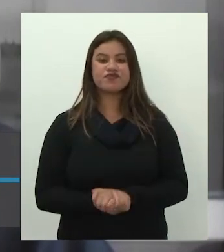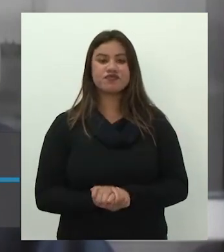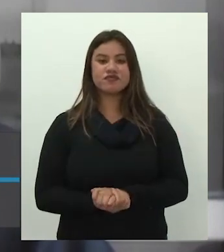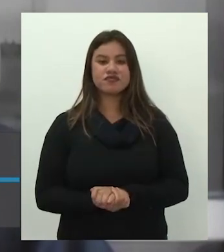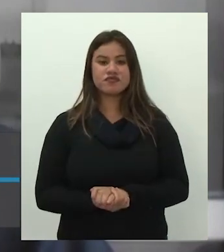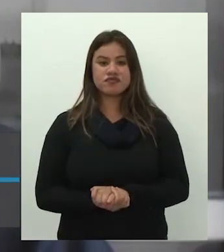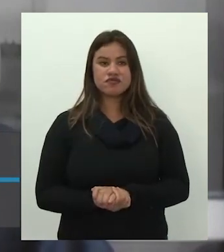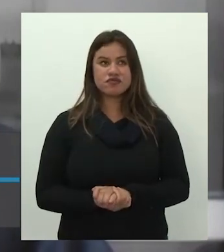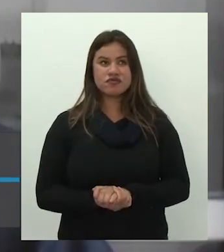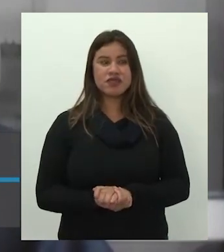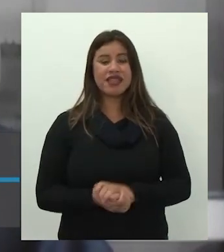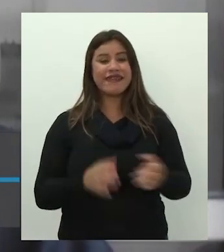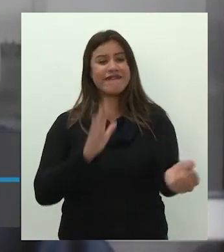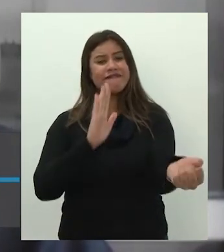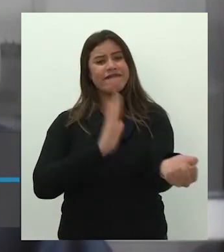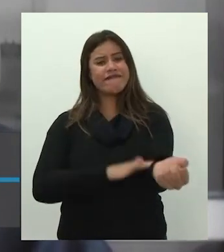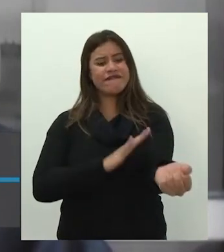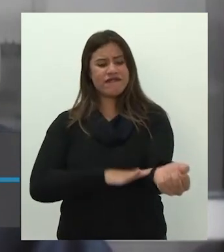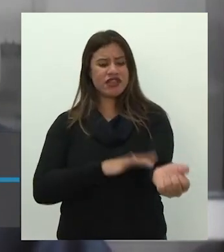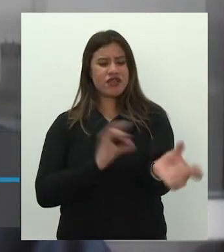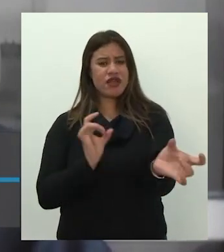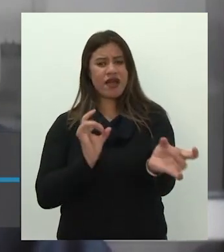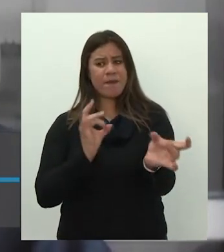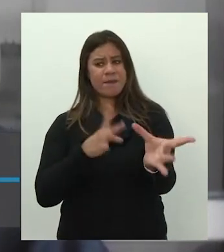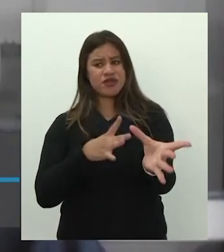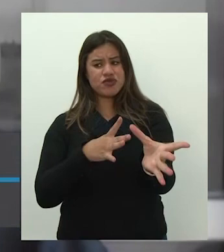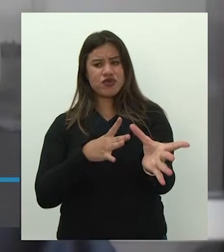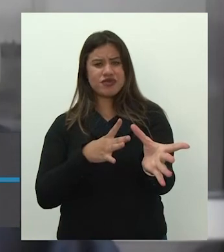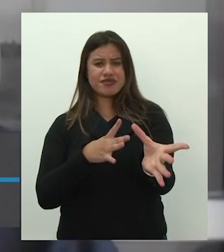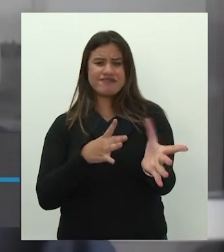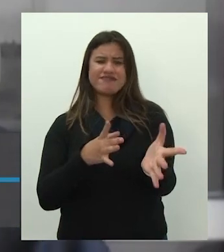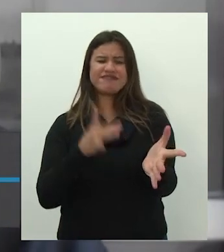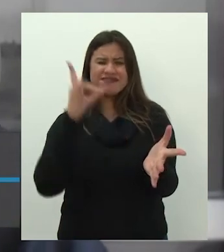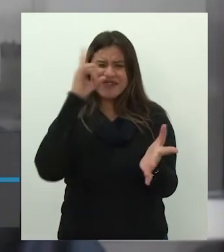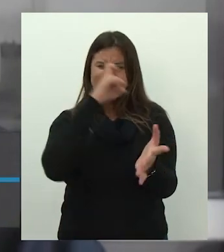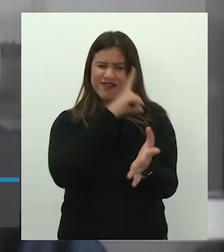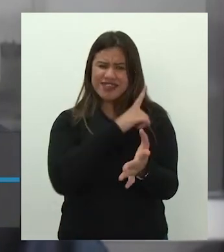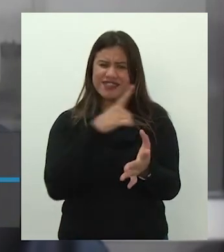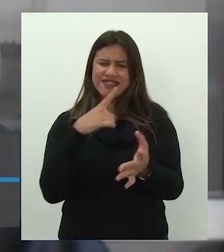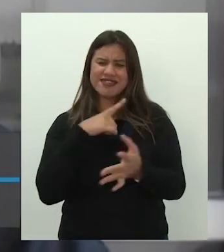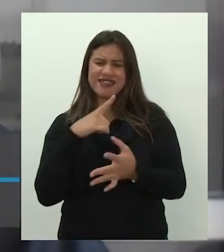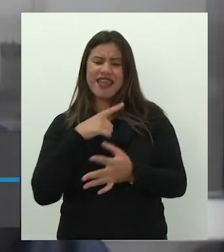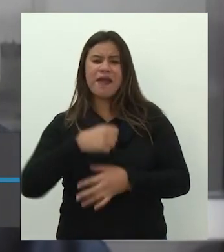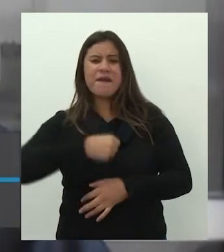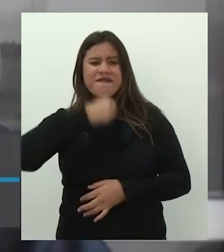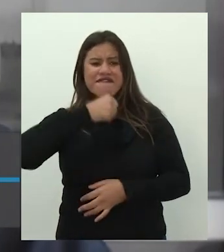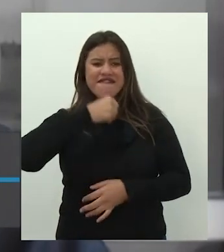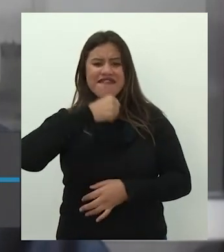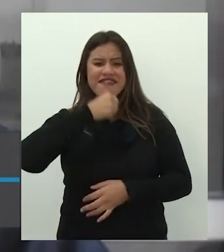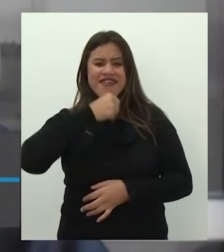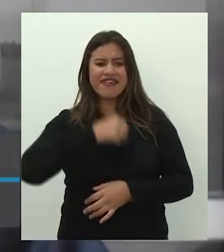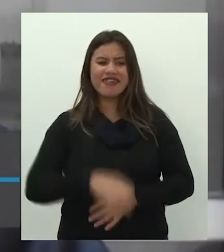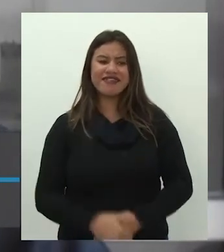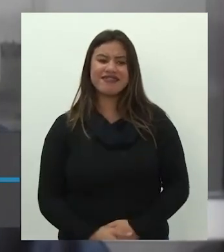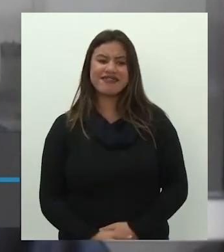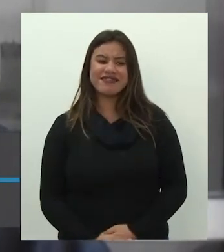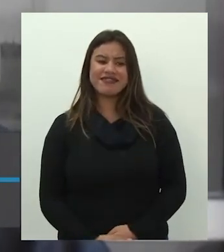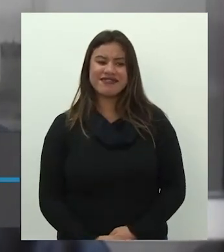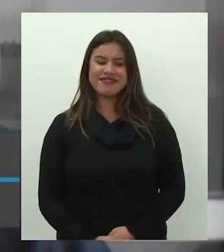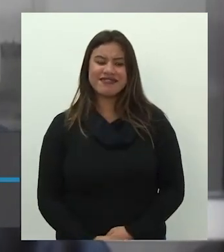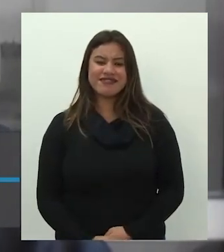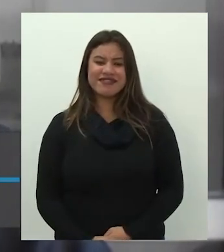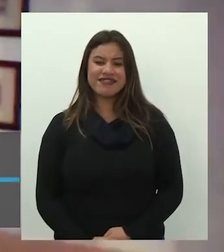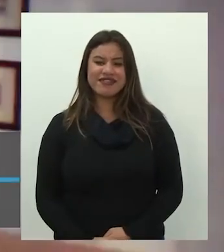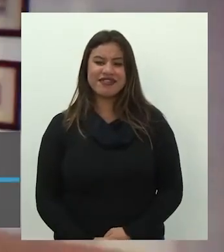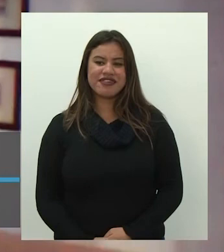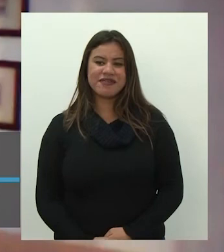largar vícios, é mais difícil largar o vício do cigarro, por exemplo, para a população idosa? Ou isso também é um mito?